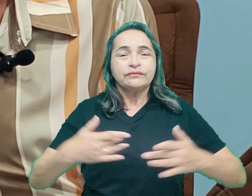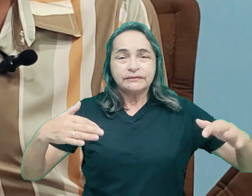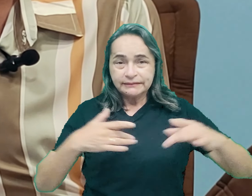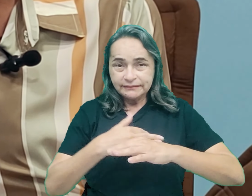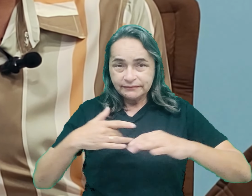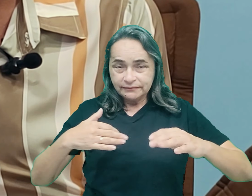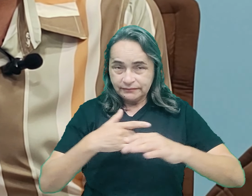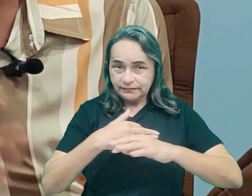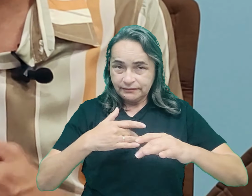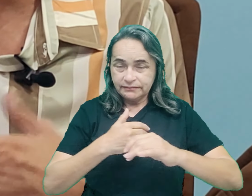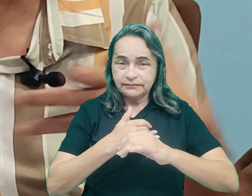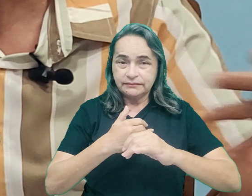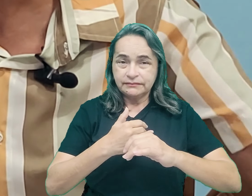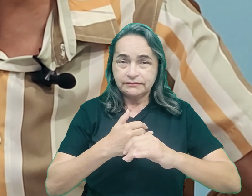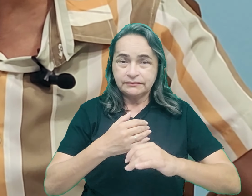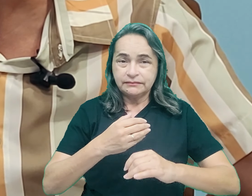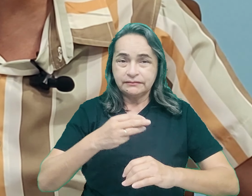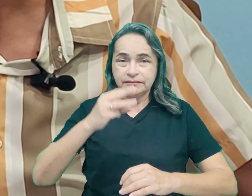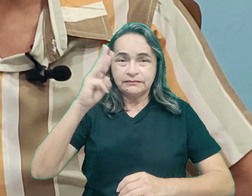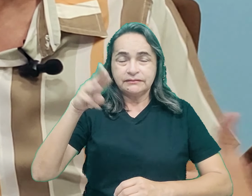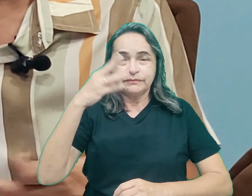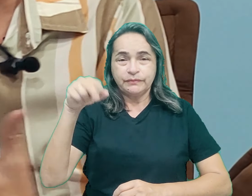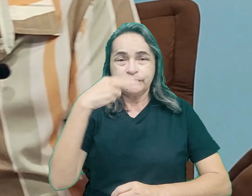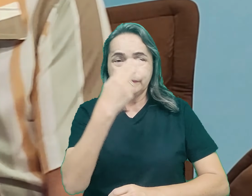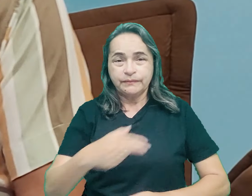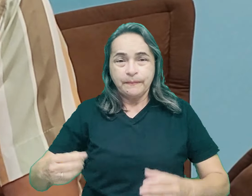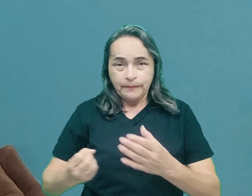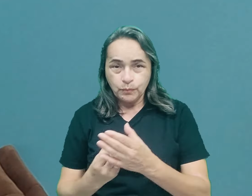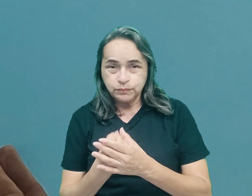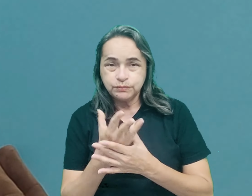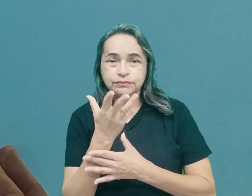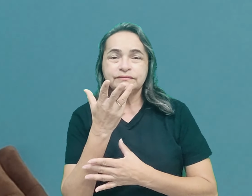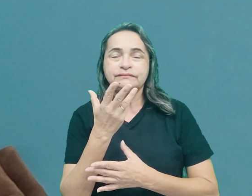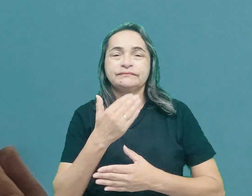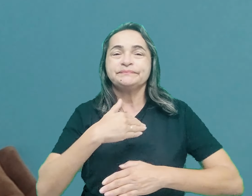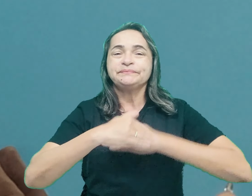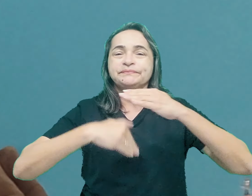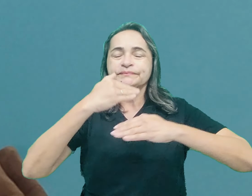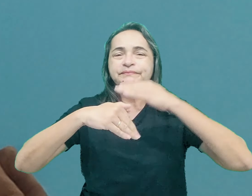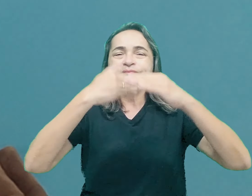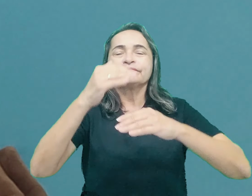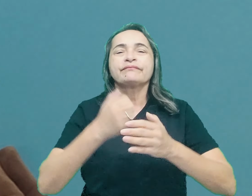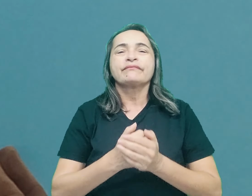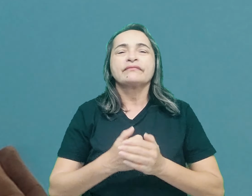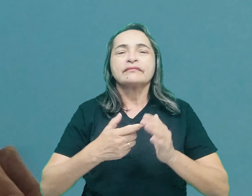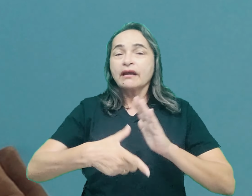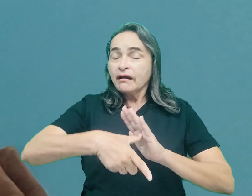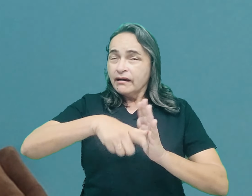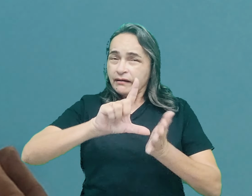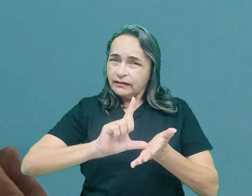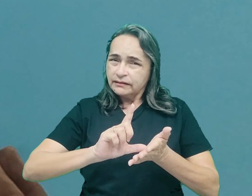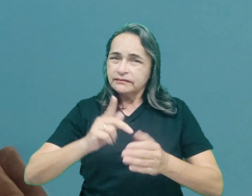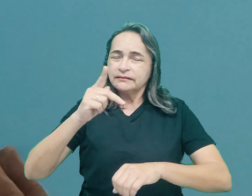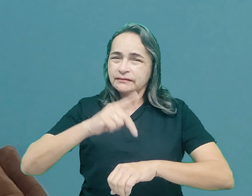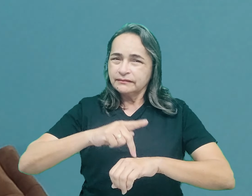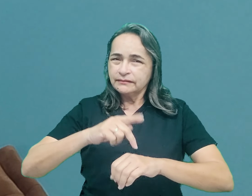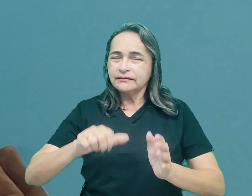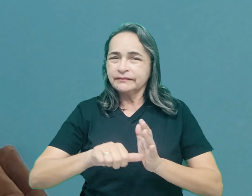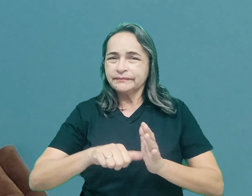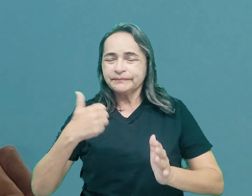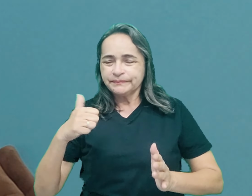Nova nasceu e se desenvolveu. Pode continuar. Antes da pedra fundamental, existia a Cruz do